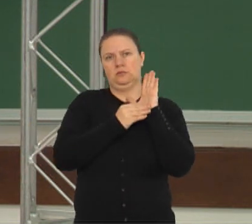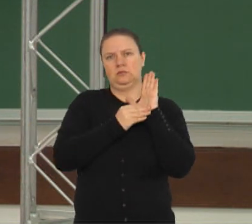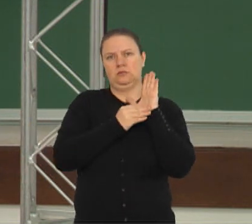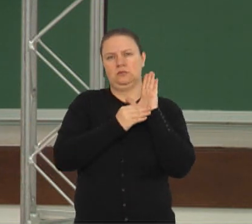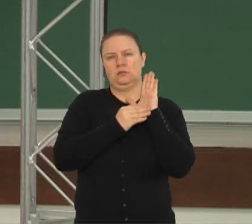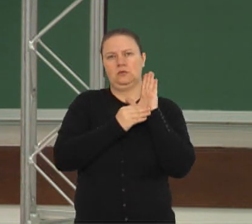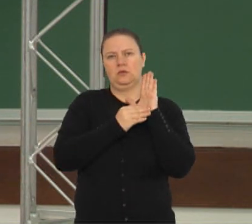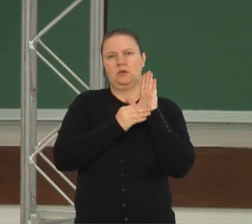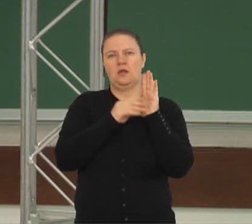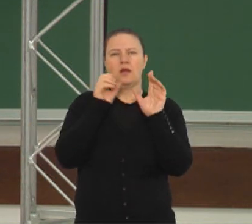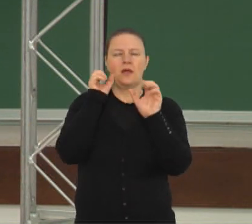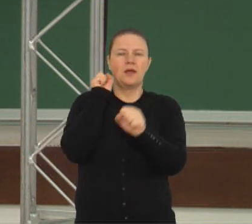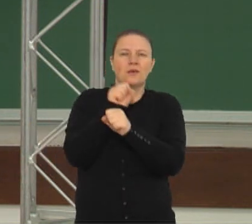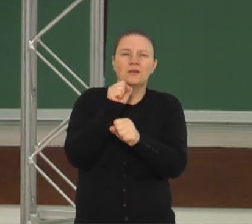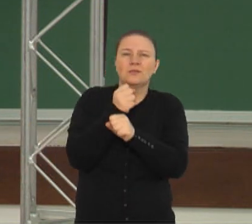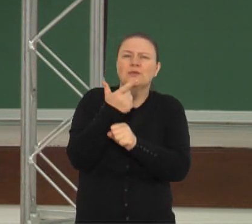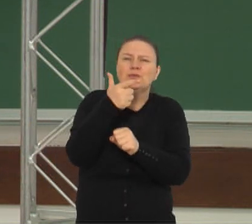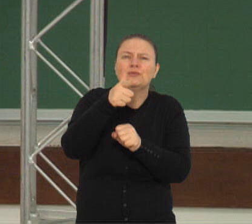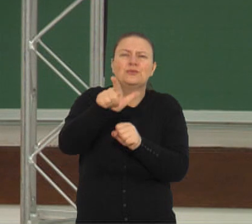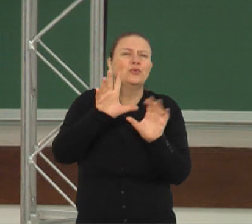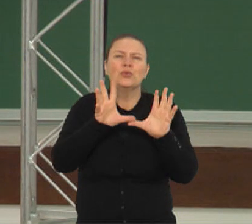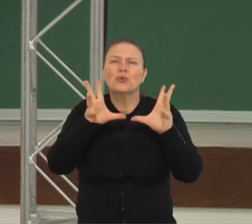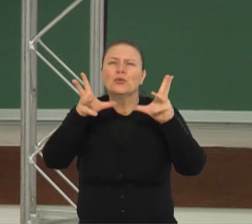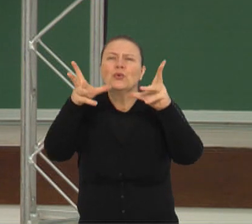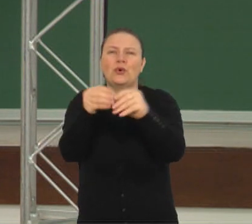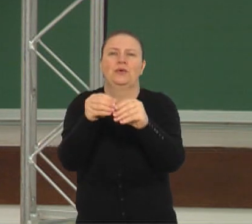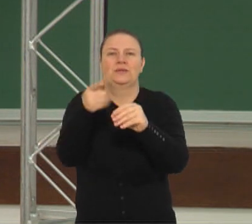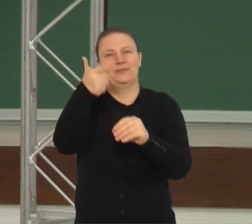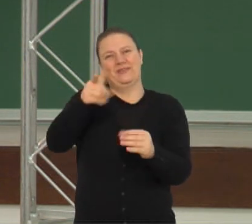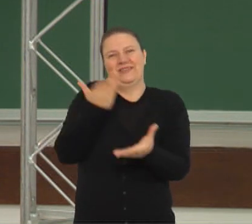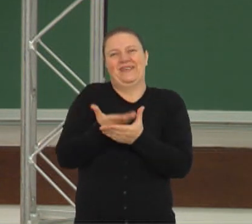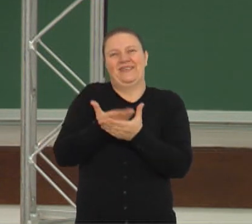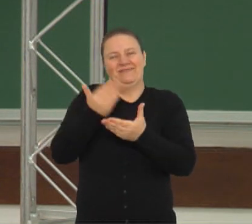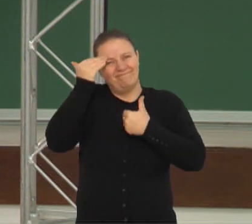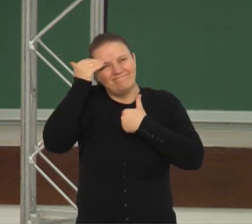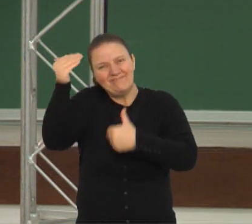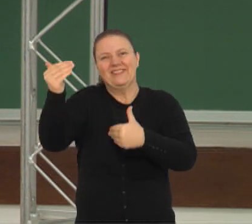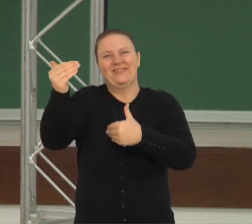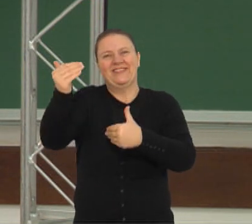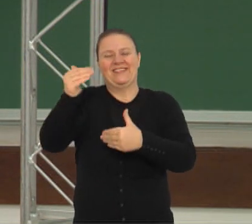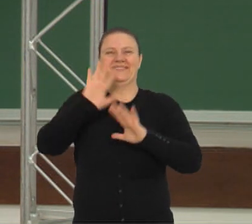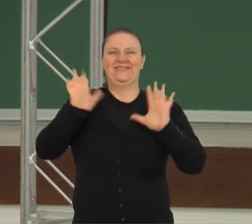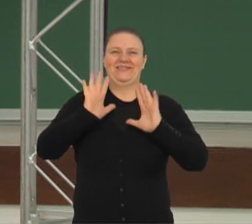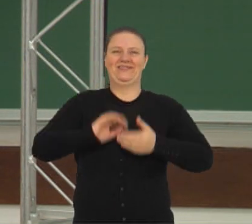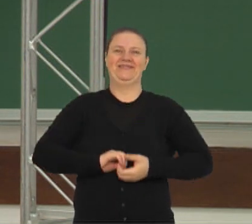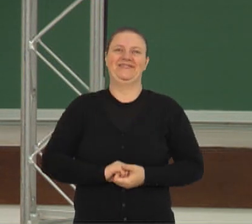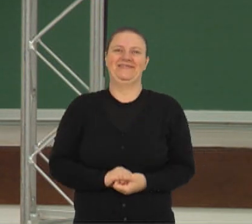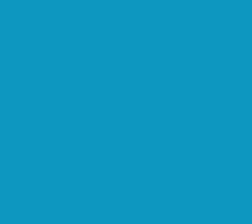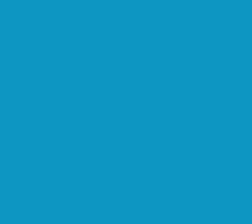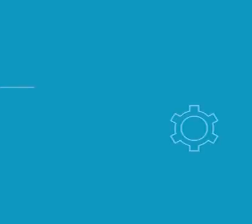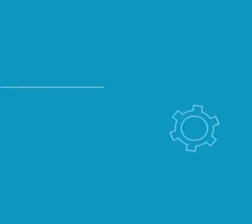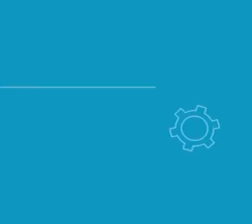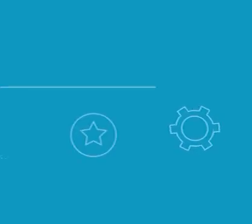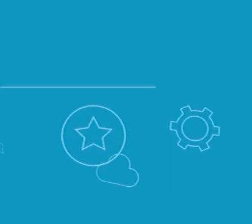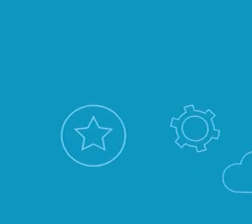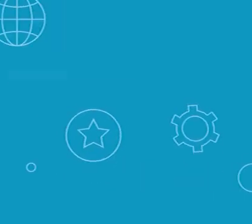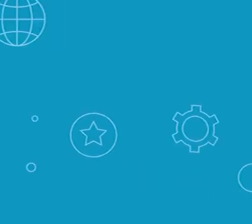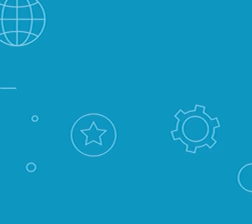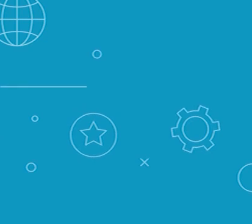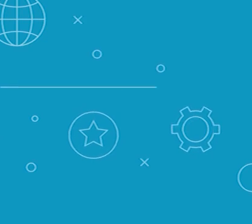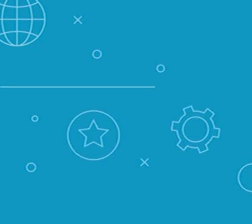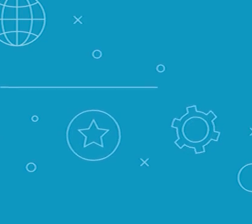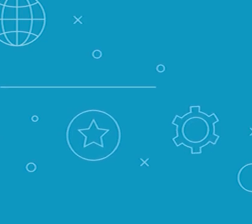Aguardo a todos na próxima aula. Muito obrigado.